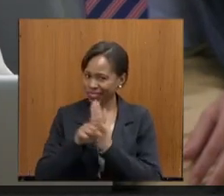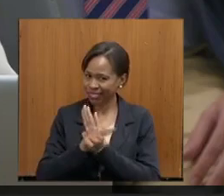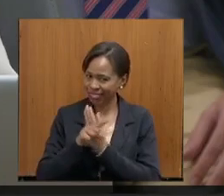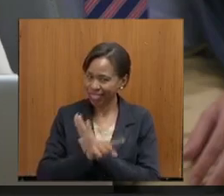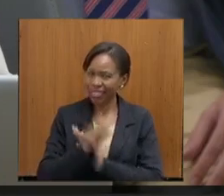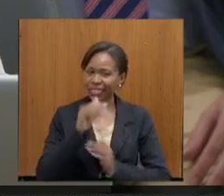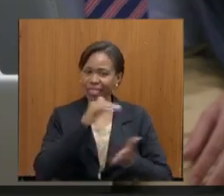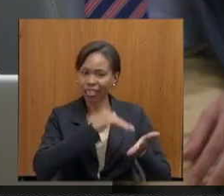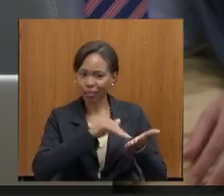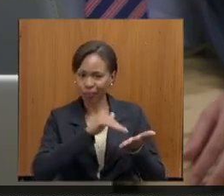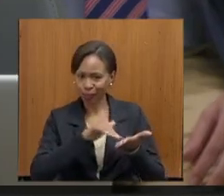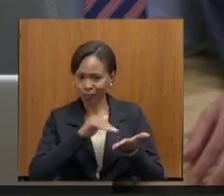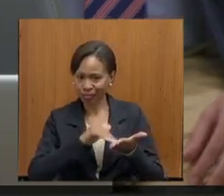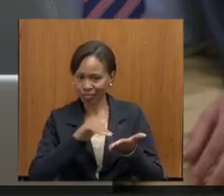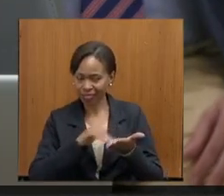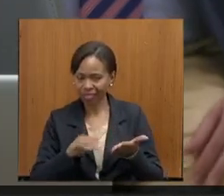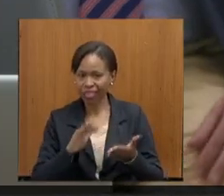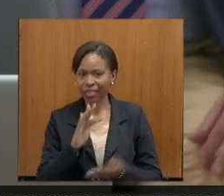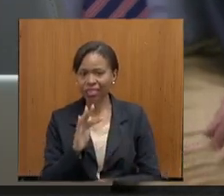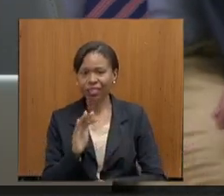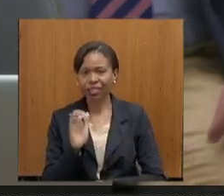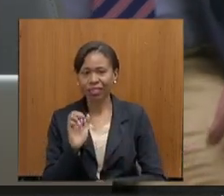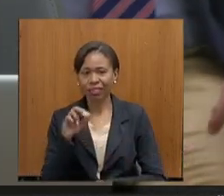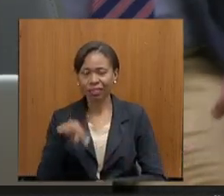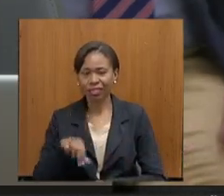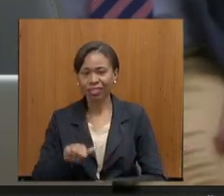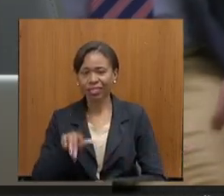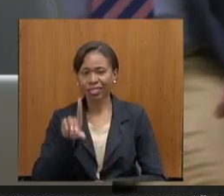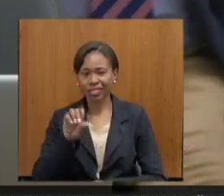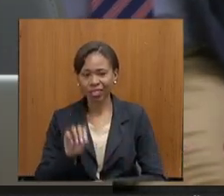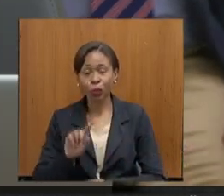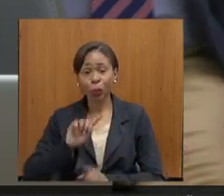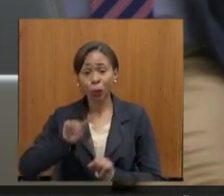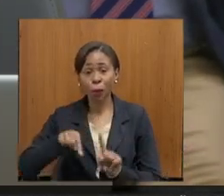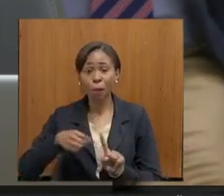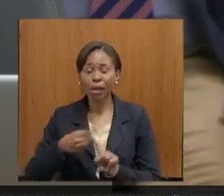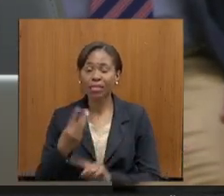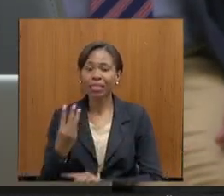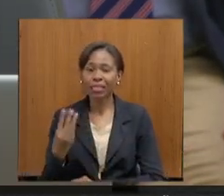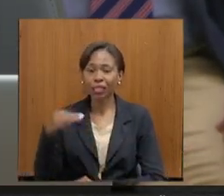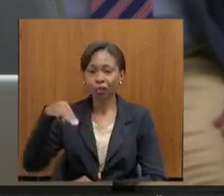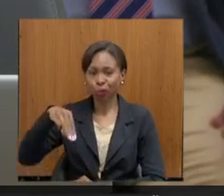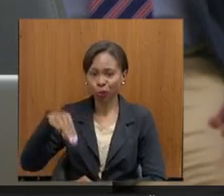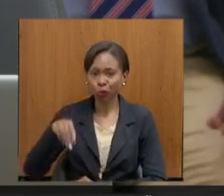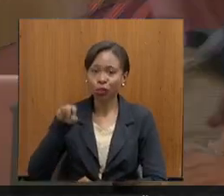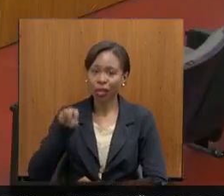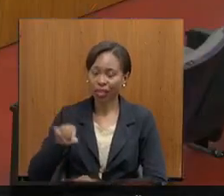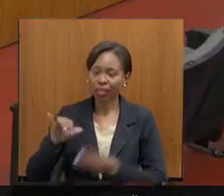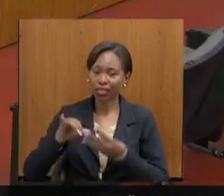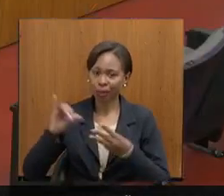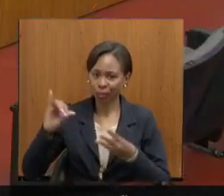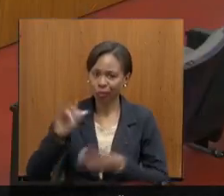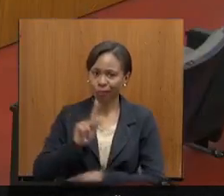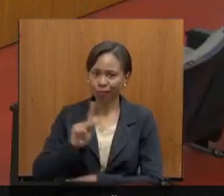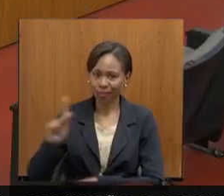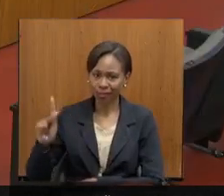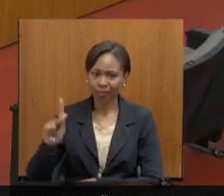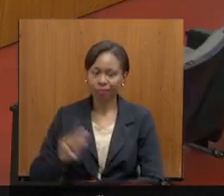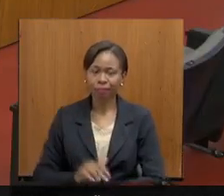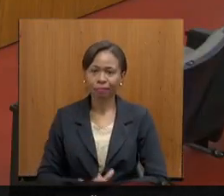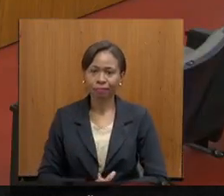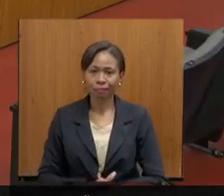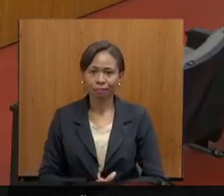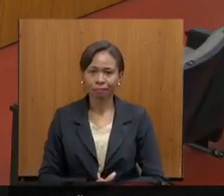ao secretário Fernando passado e três minutos para o presidente da Cemig Muito obrigado